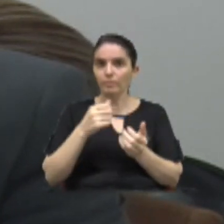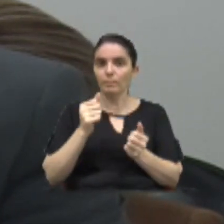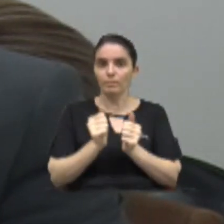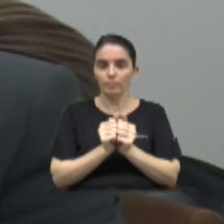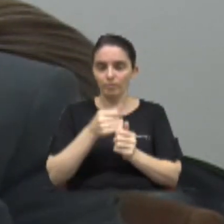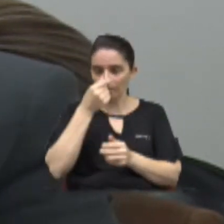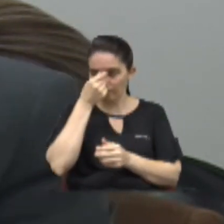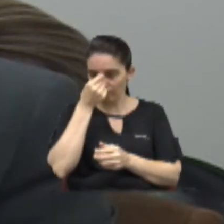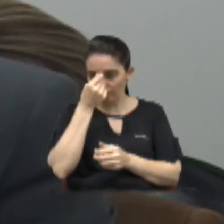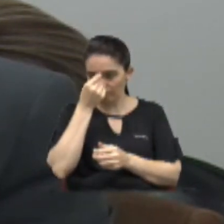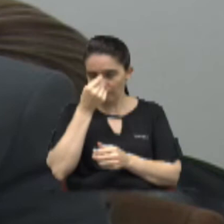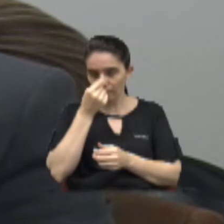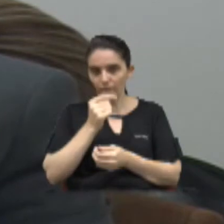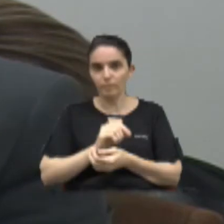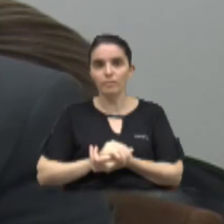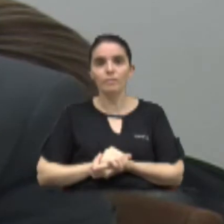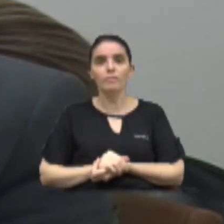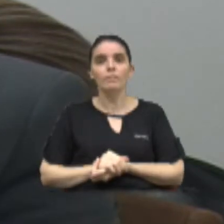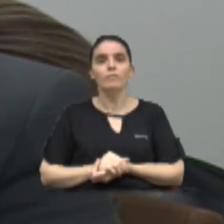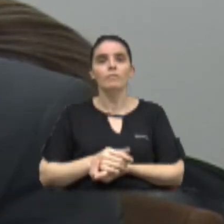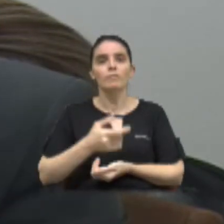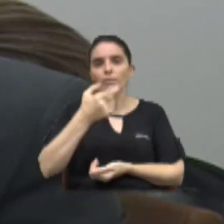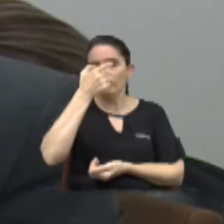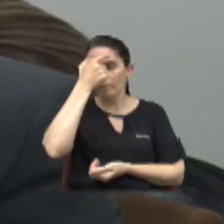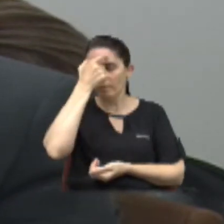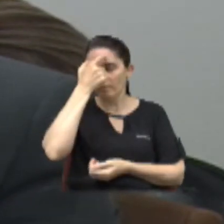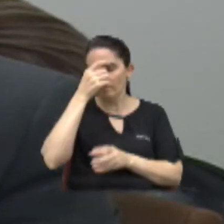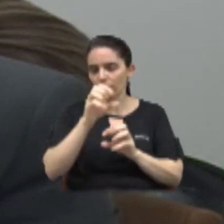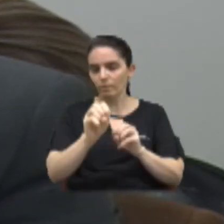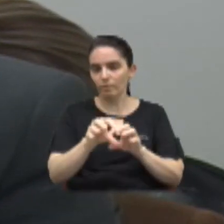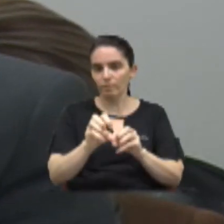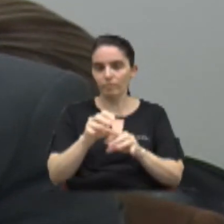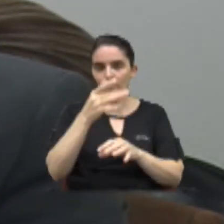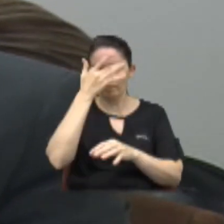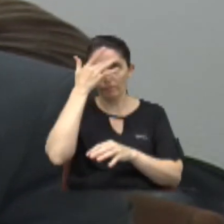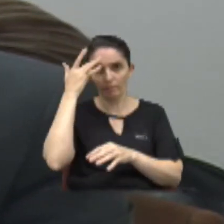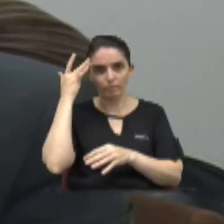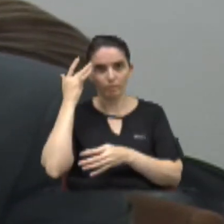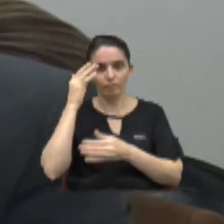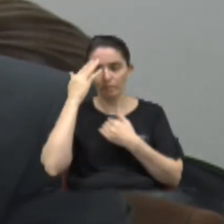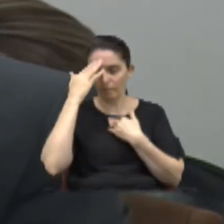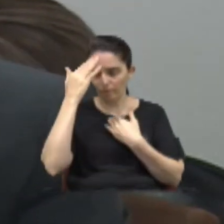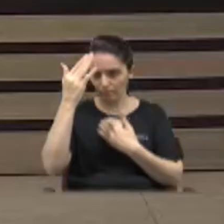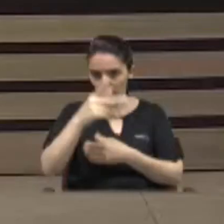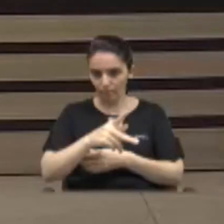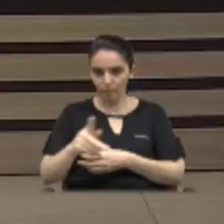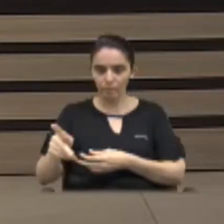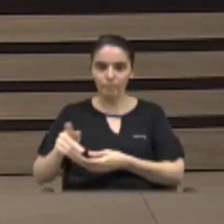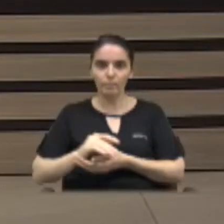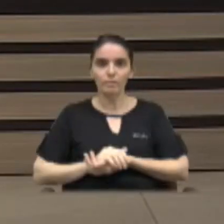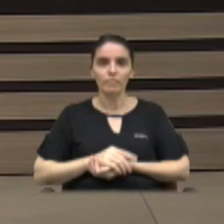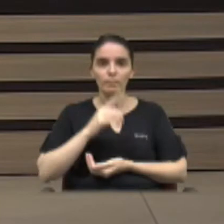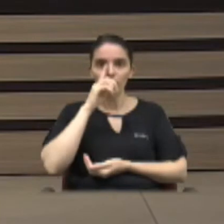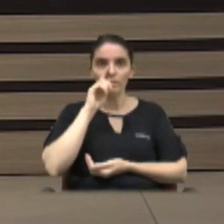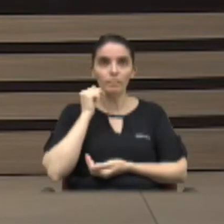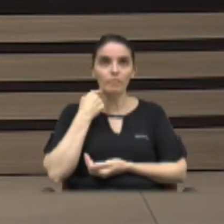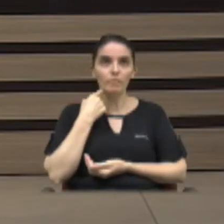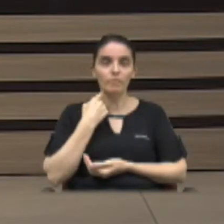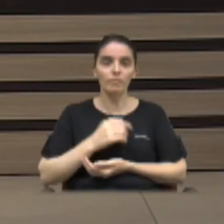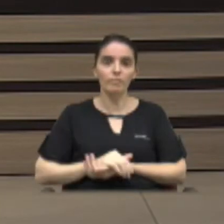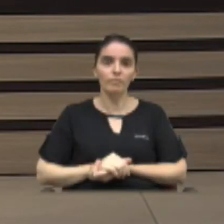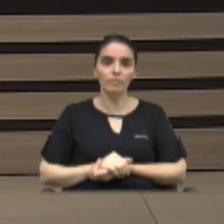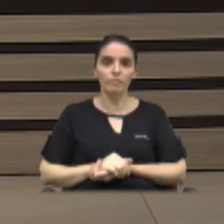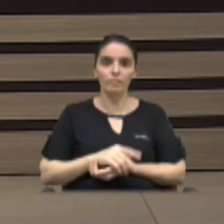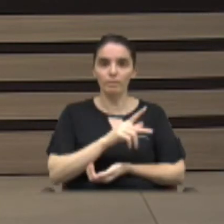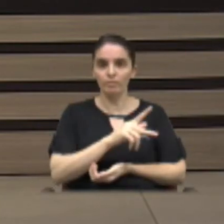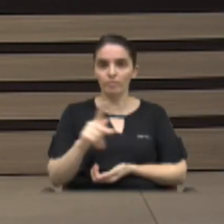Freitas, com essa questão da conscientização e instrução às pessoas. Obrigado, presidente. Newton Santos. Senhor